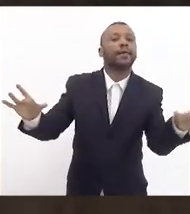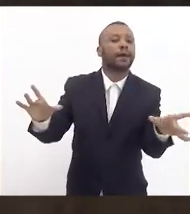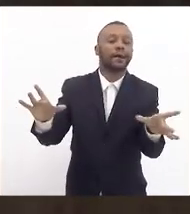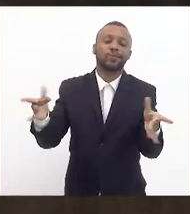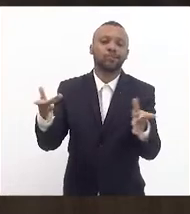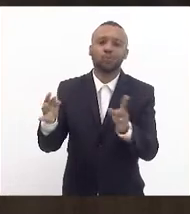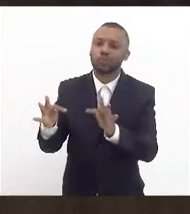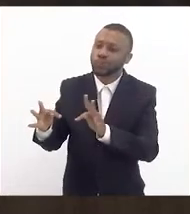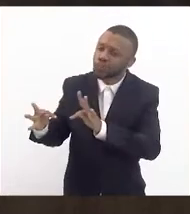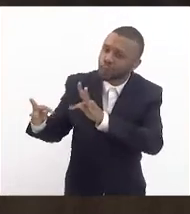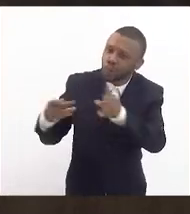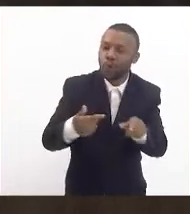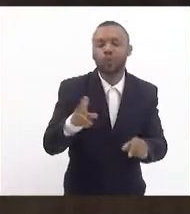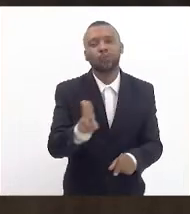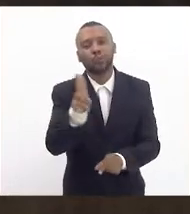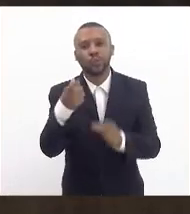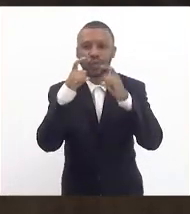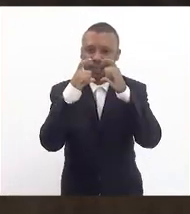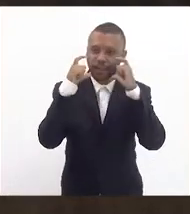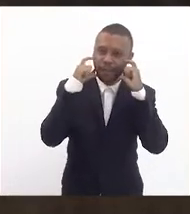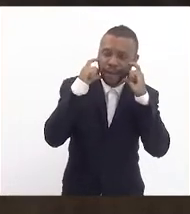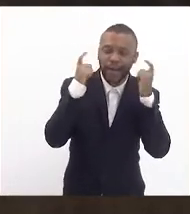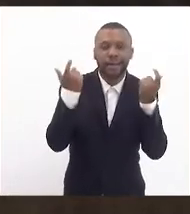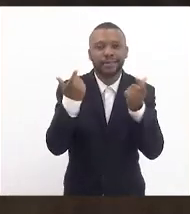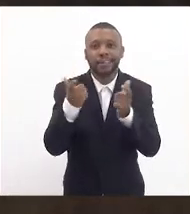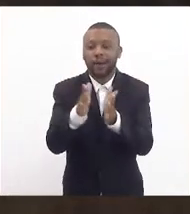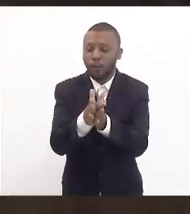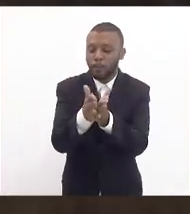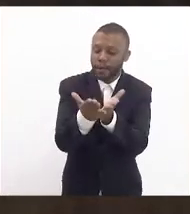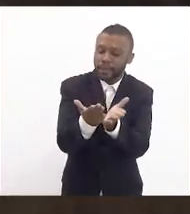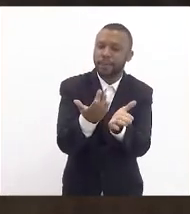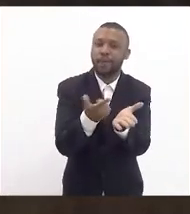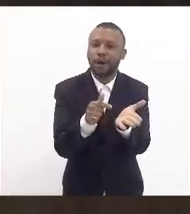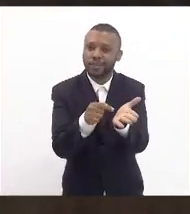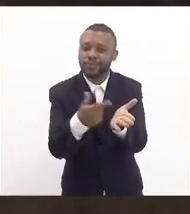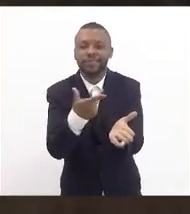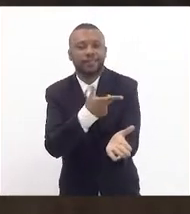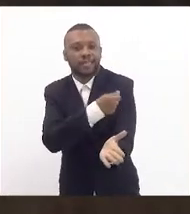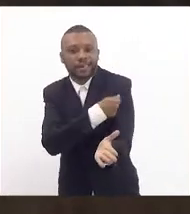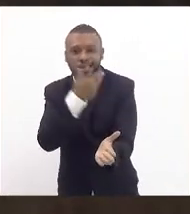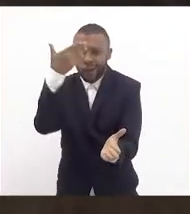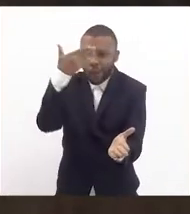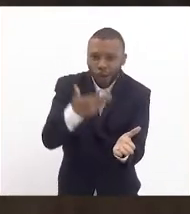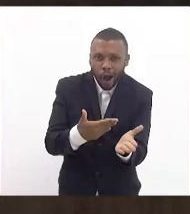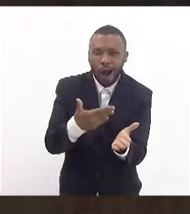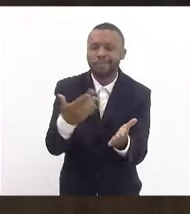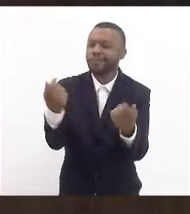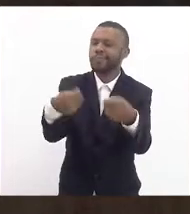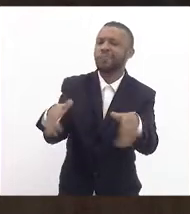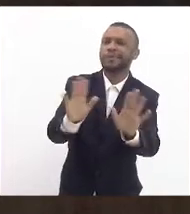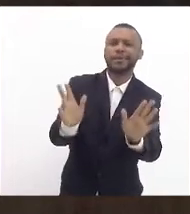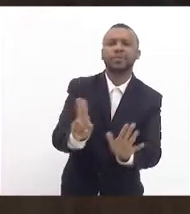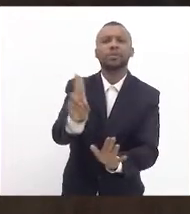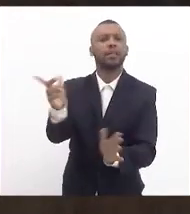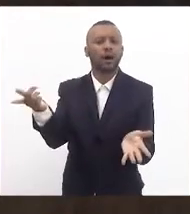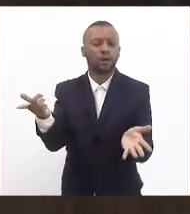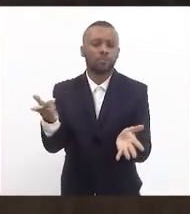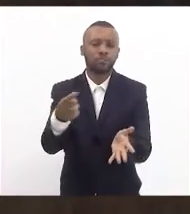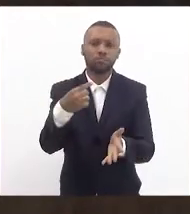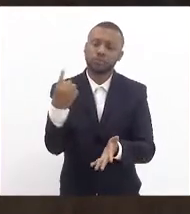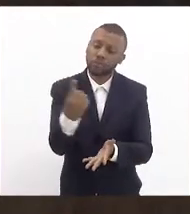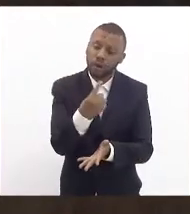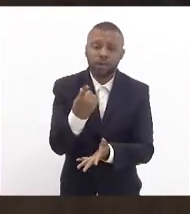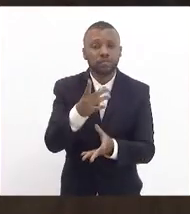definitivamente algo que é tão importante cientificamente. Essas são as nossas considerações e, nesse